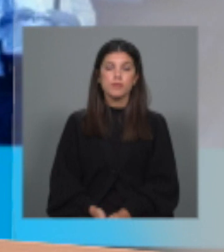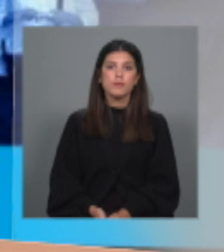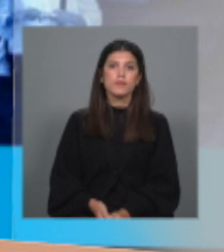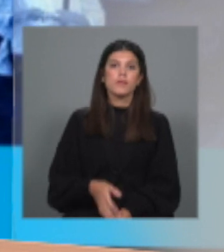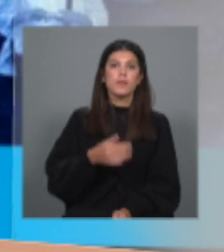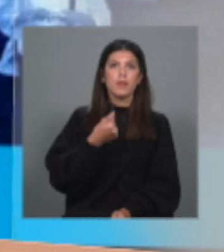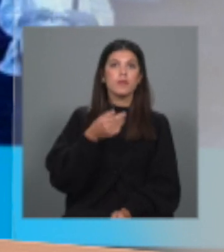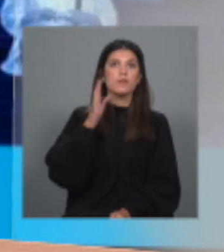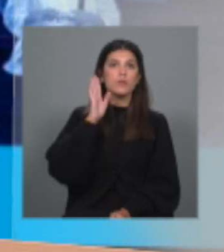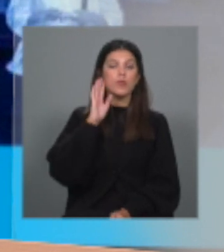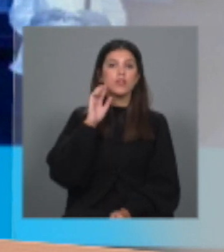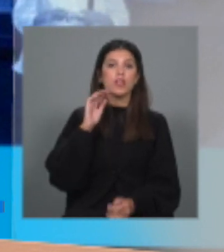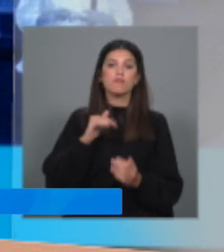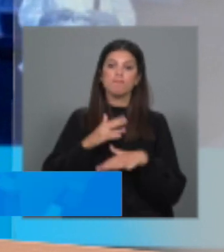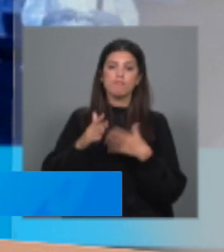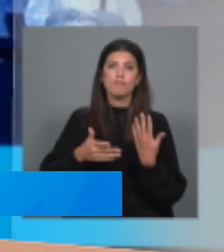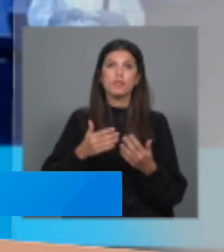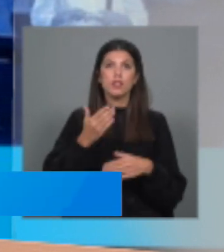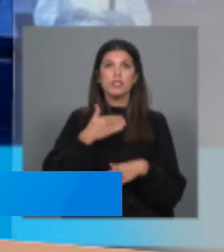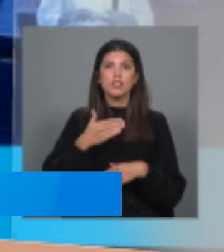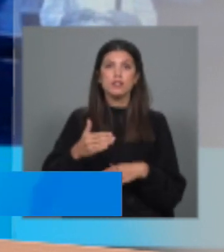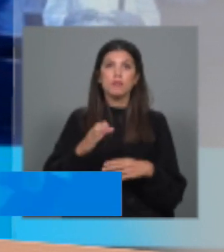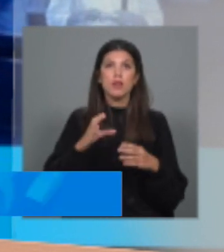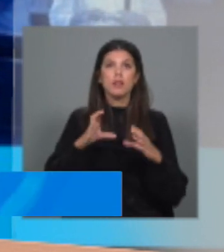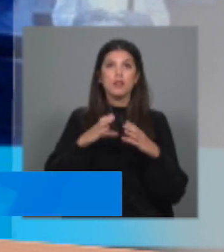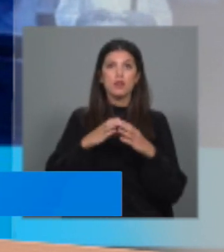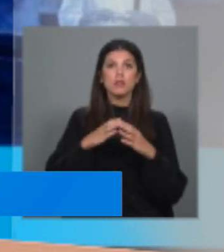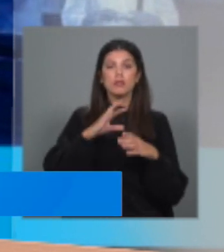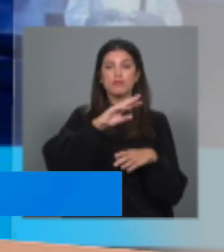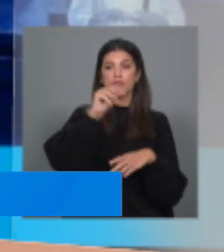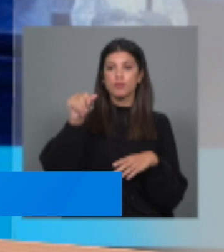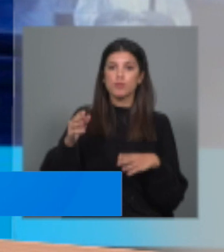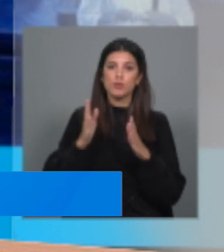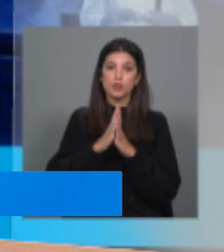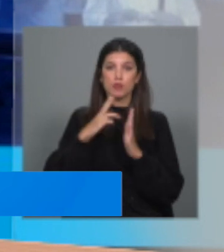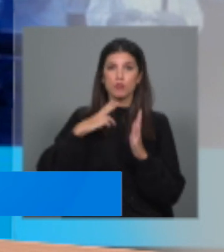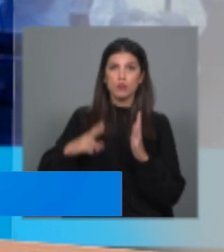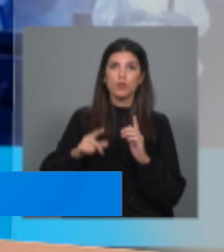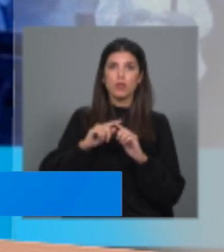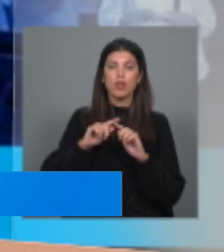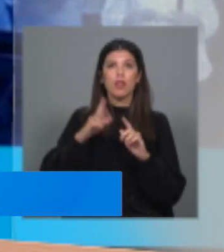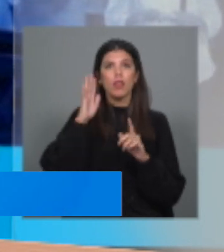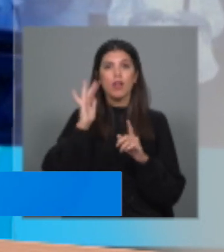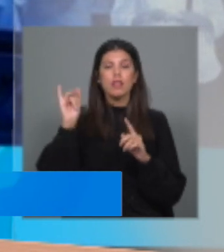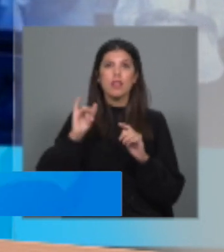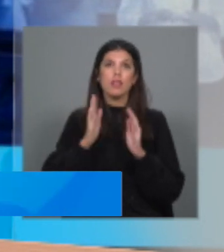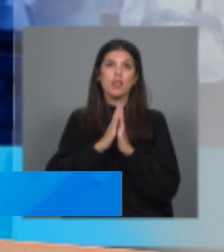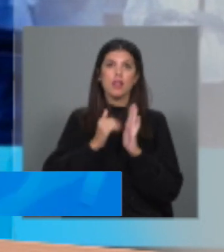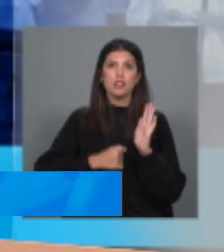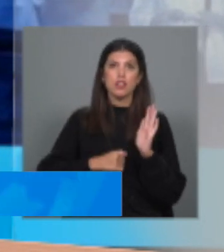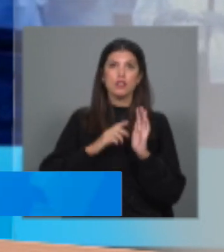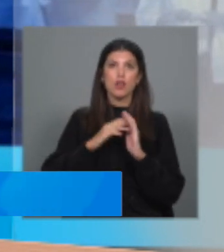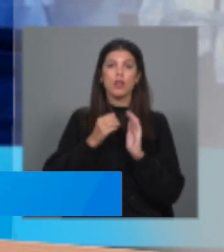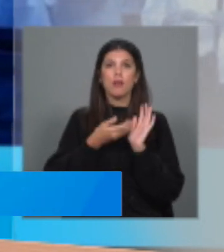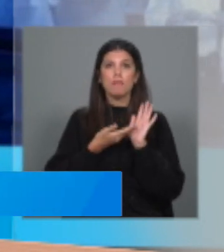Olá, muito boa tarde. Está a decorrer a Semana dos Seminários nas Dioceses de Portugal. O propósito desta iniciativa da Igreja Católica vai ser apresentado daqui